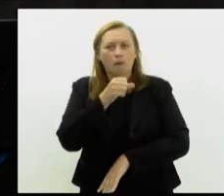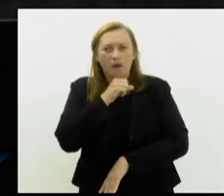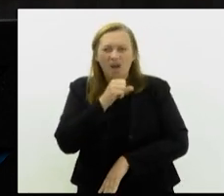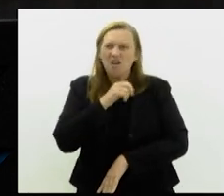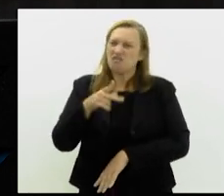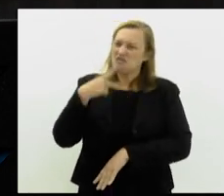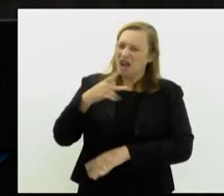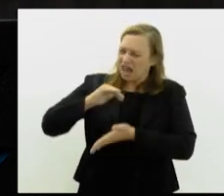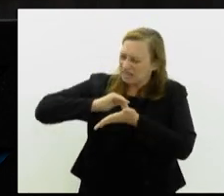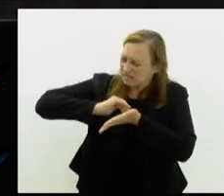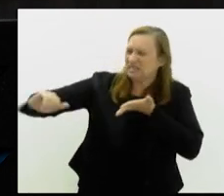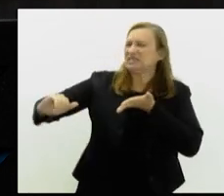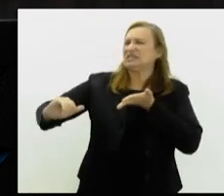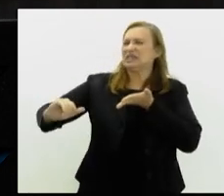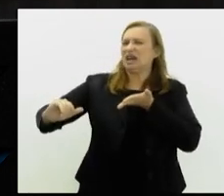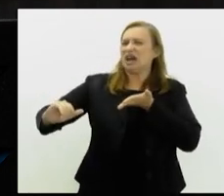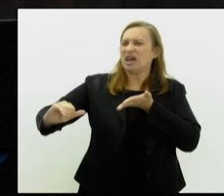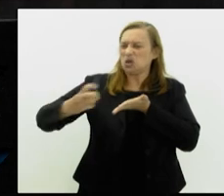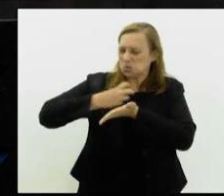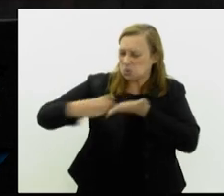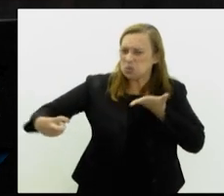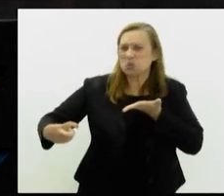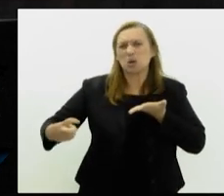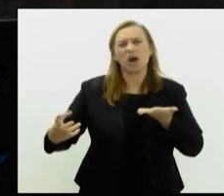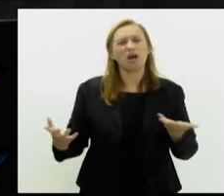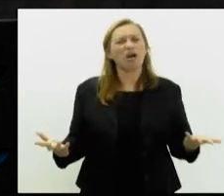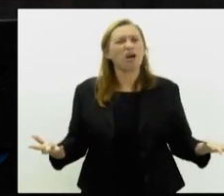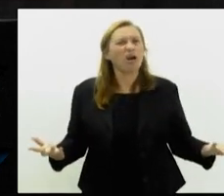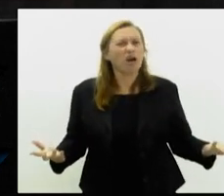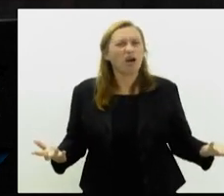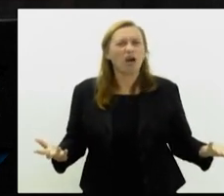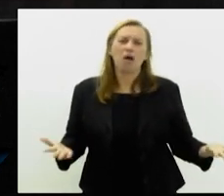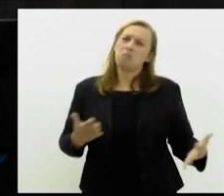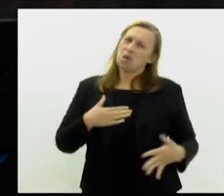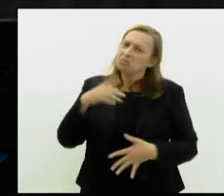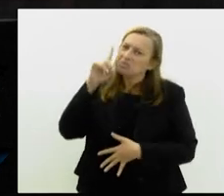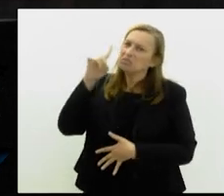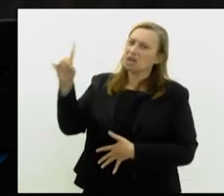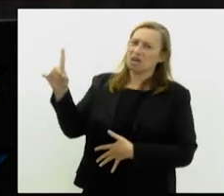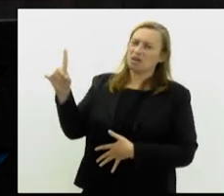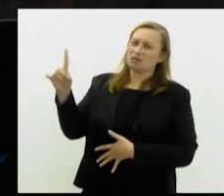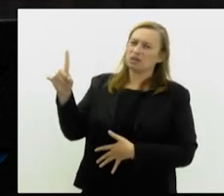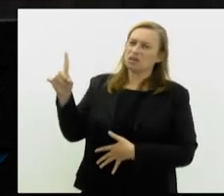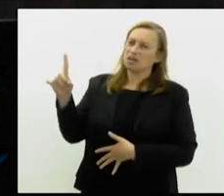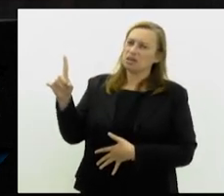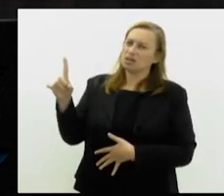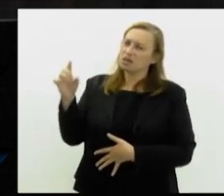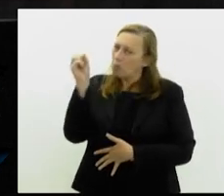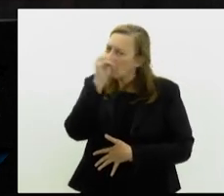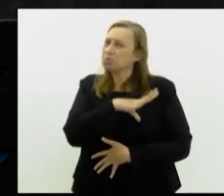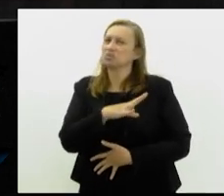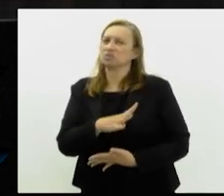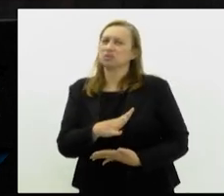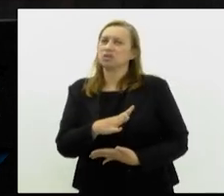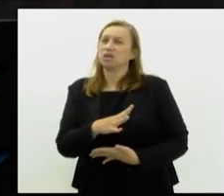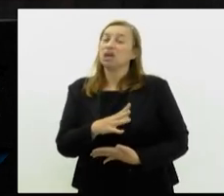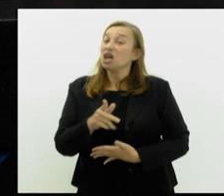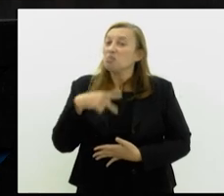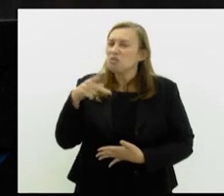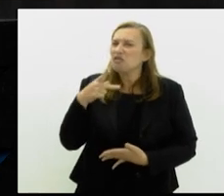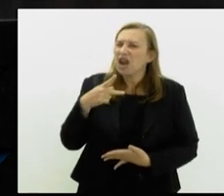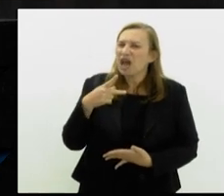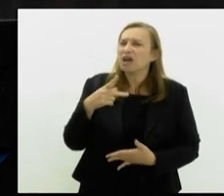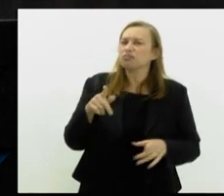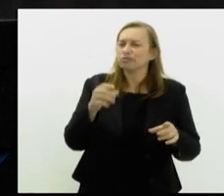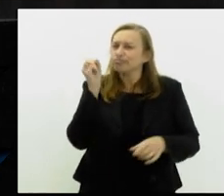falar em remoção pelo amor de Deus isso é uma brutalidade E por falar em